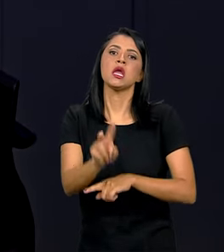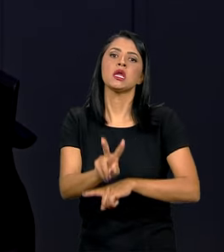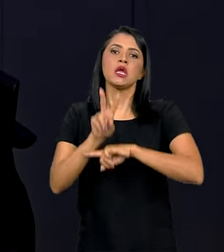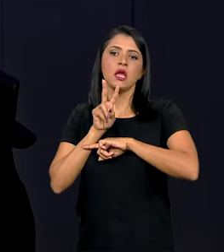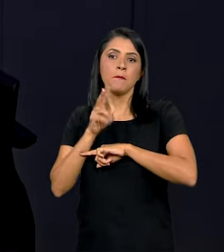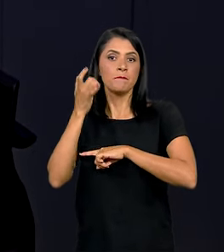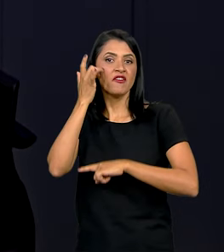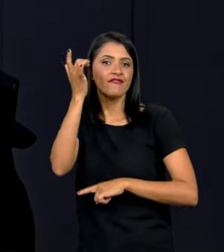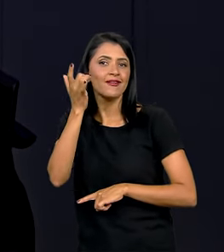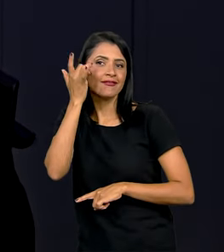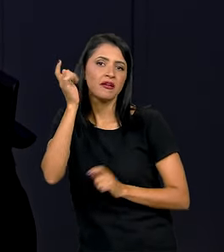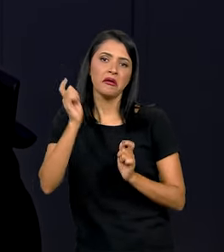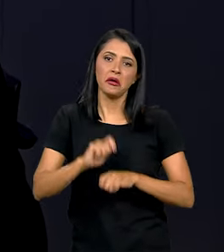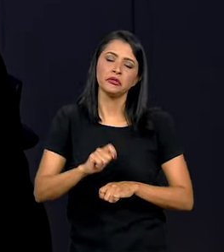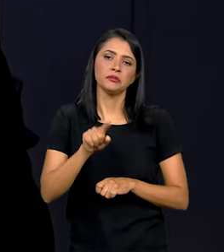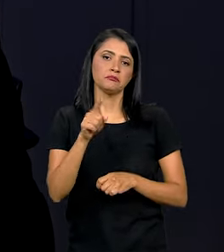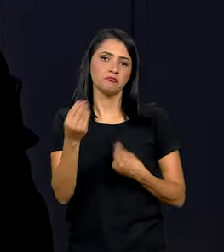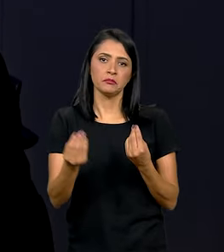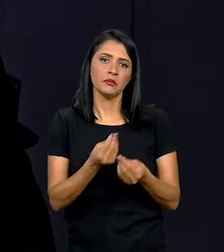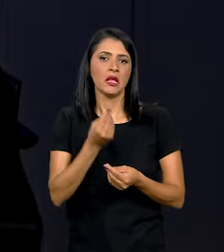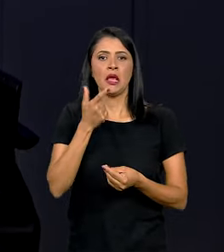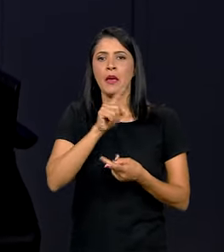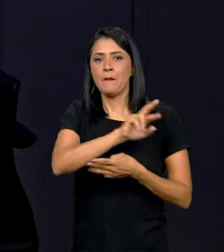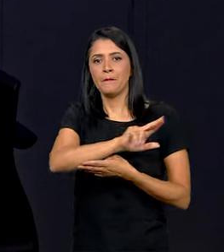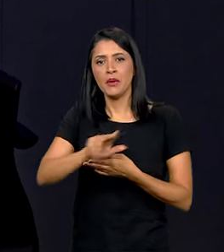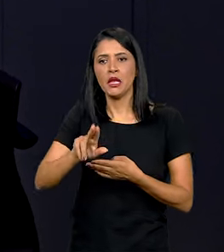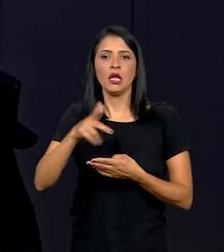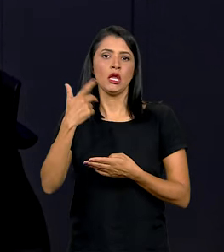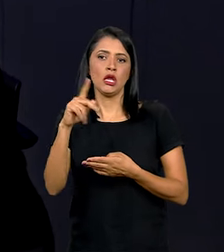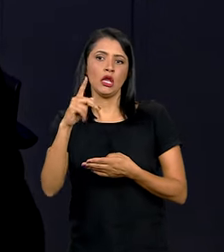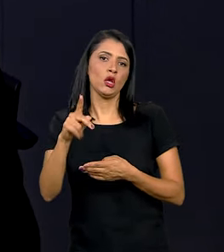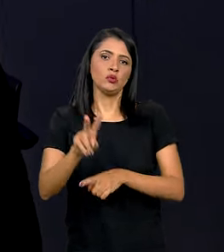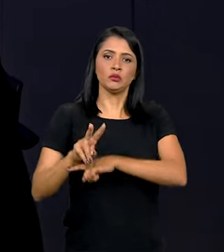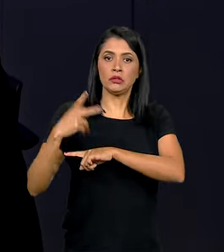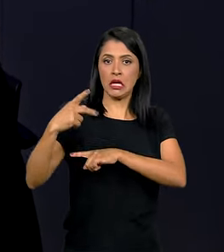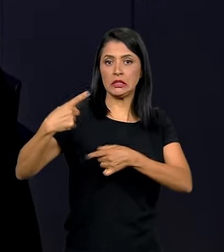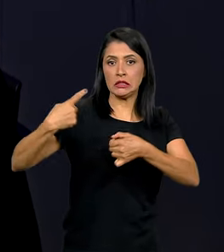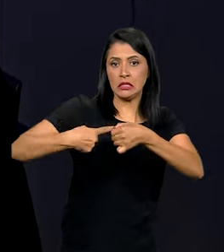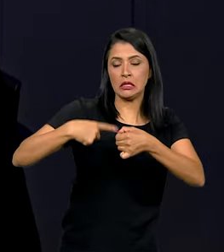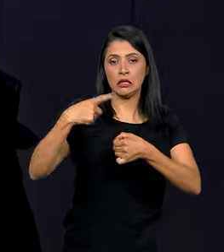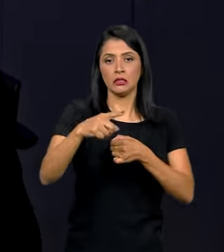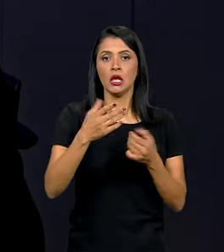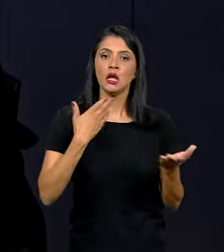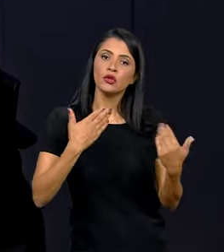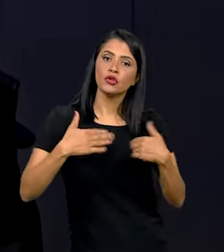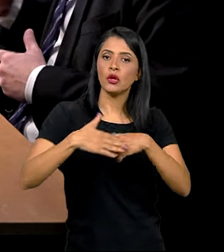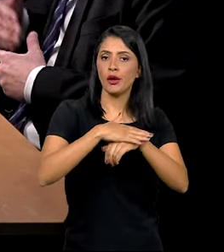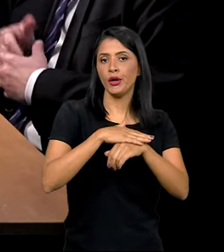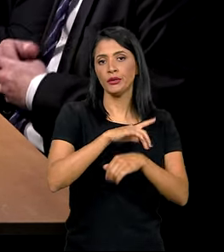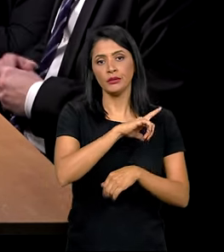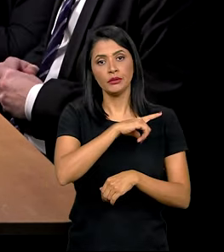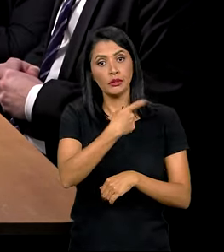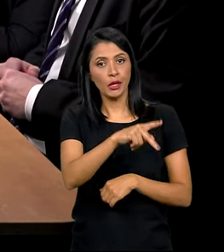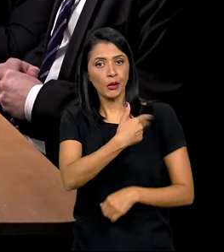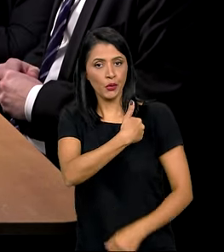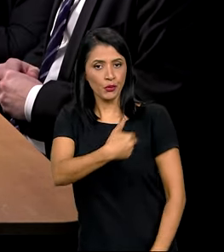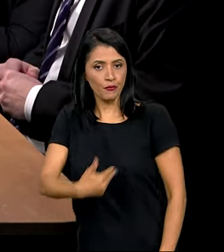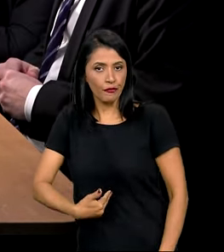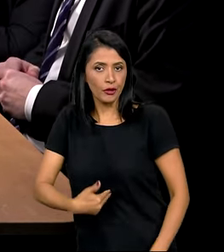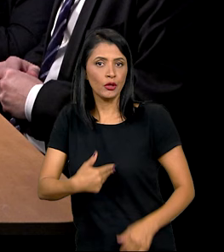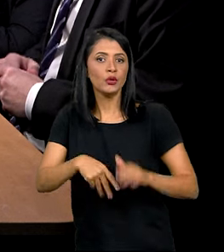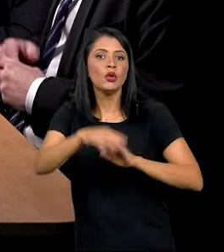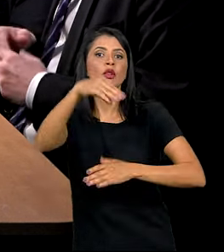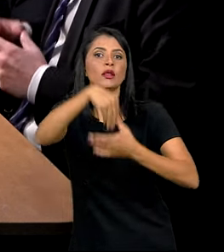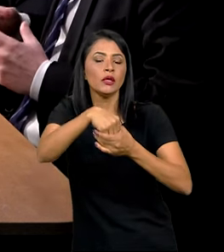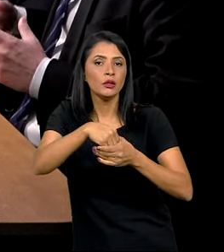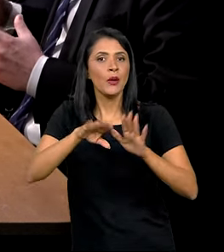crédito de uma maneira mais facilitada seja pelo pelo rating que essas cidades têm seja pelo diálogo que ela tem com seus seus governos